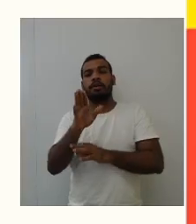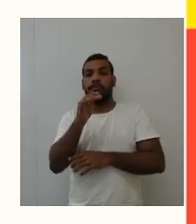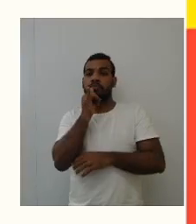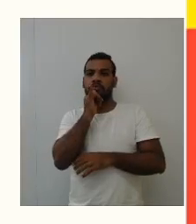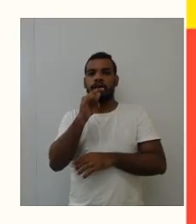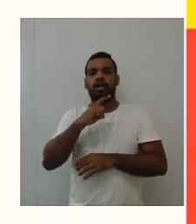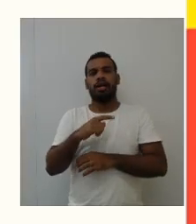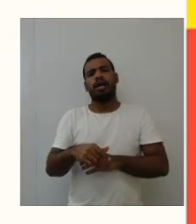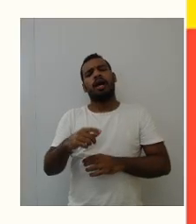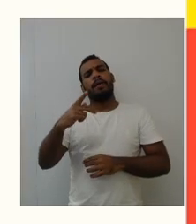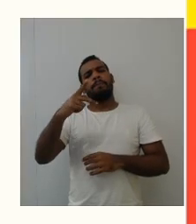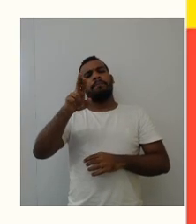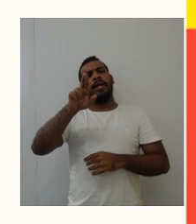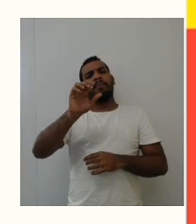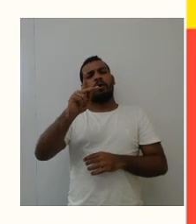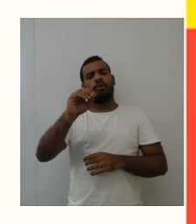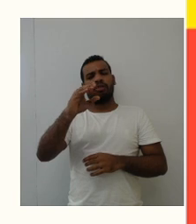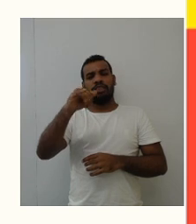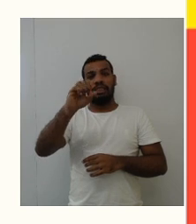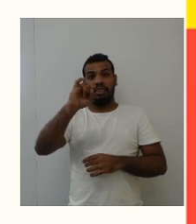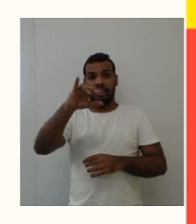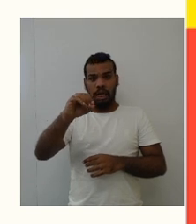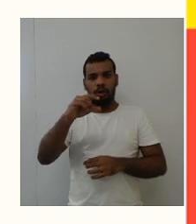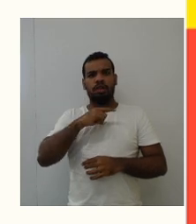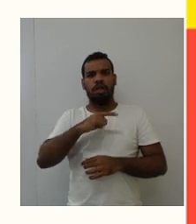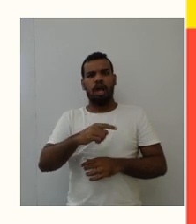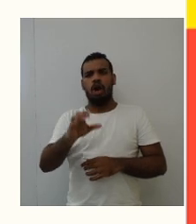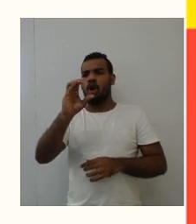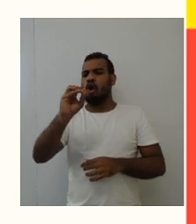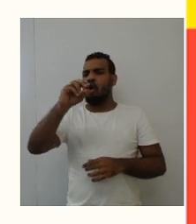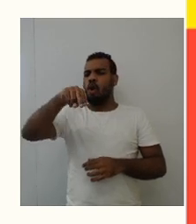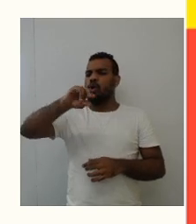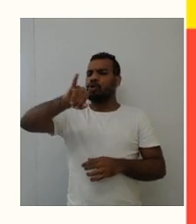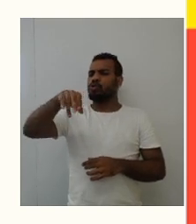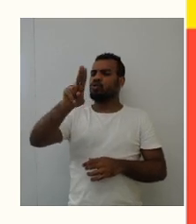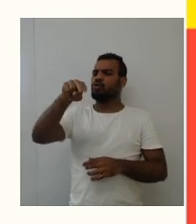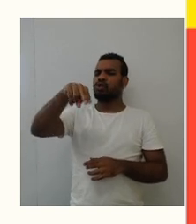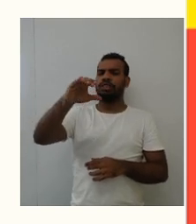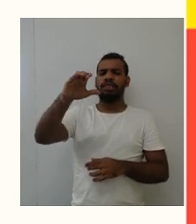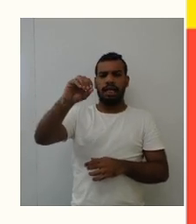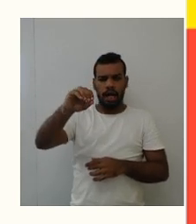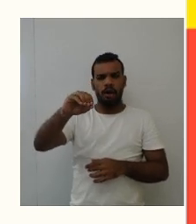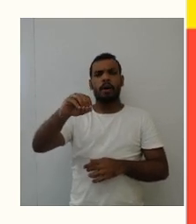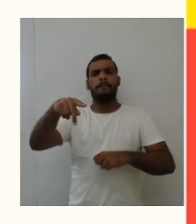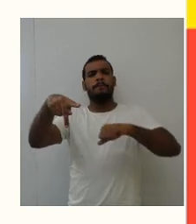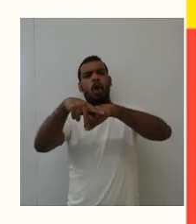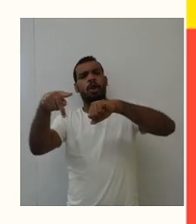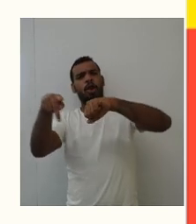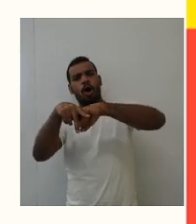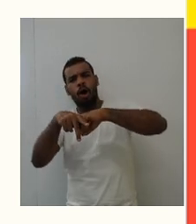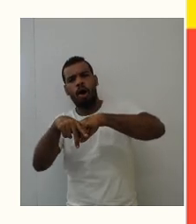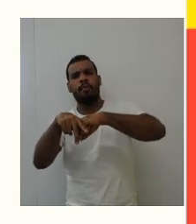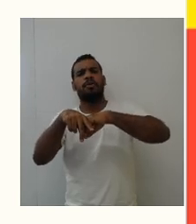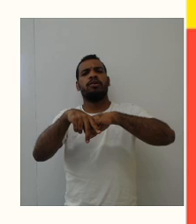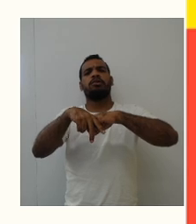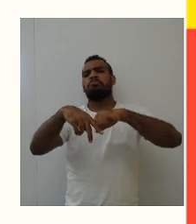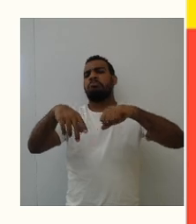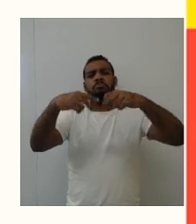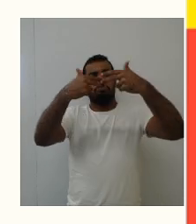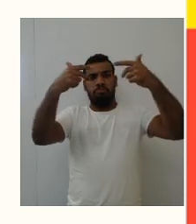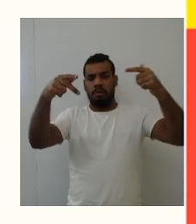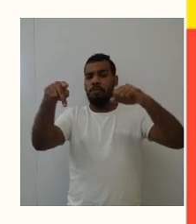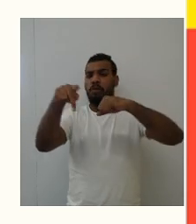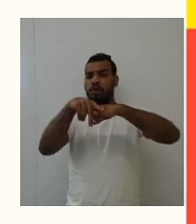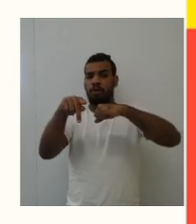as preposições, as locuções conjuntivas e prepositivas, os pronomes pessoais, os relativos, e aí eu vou